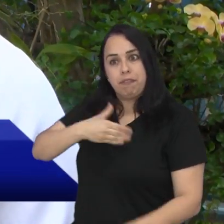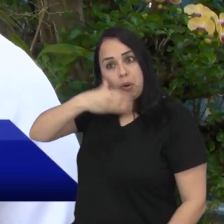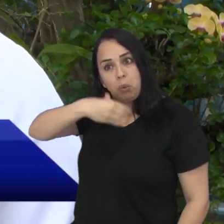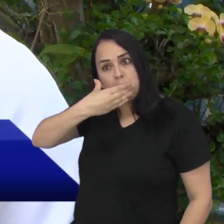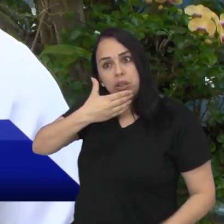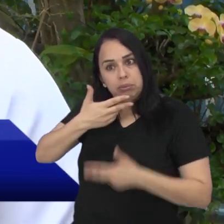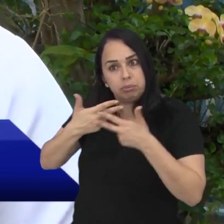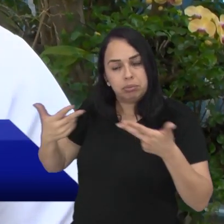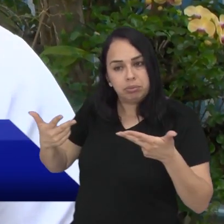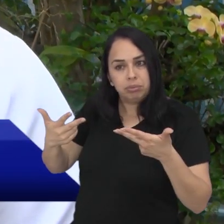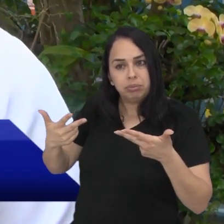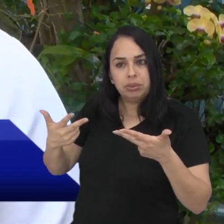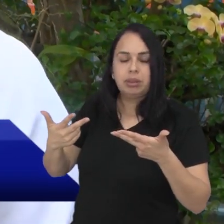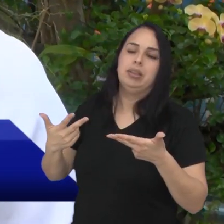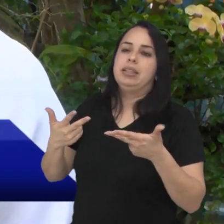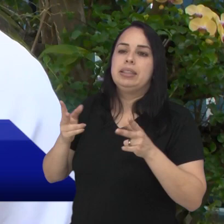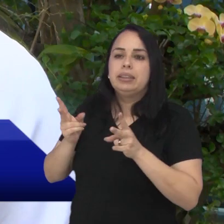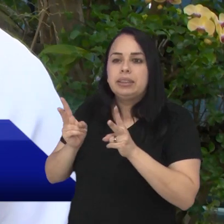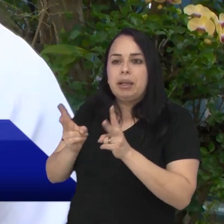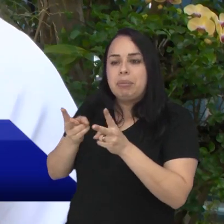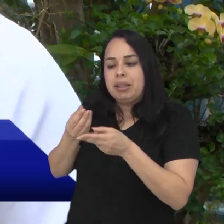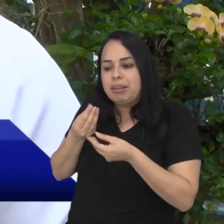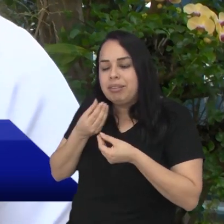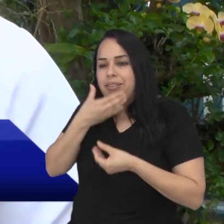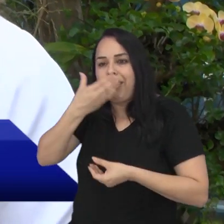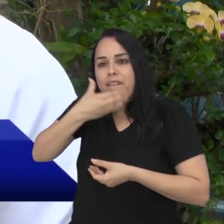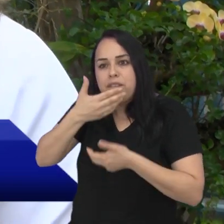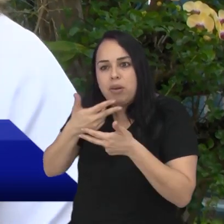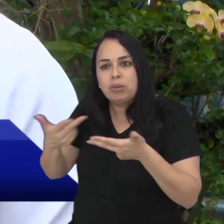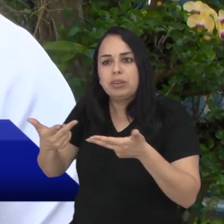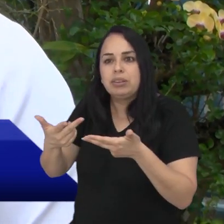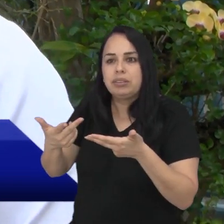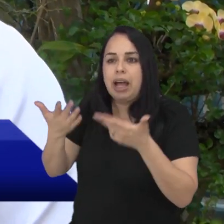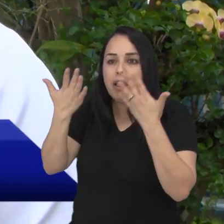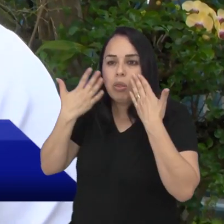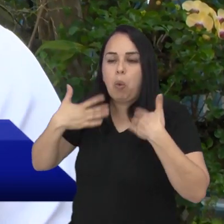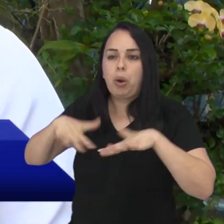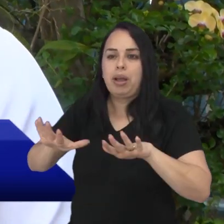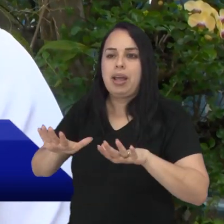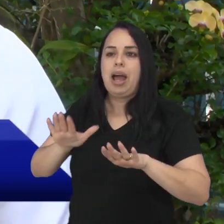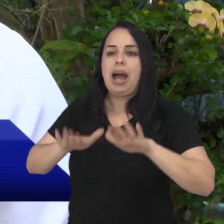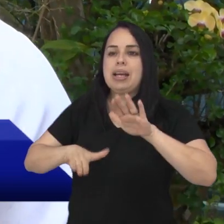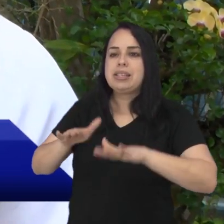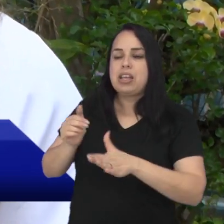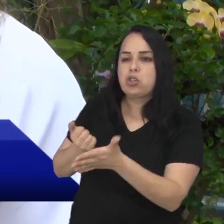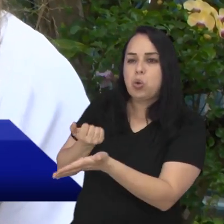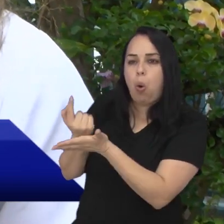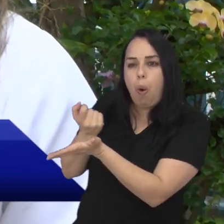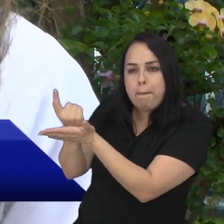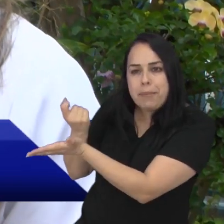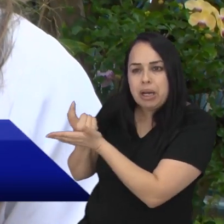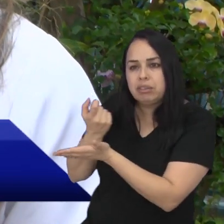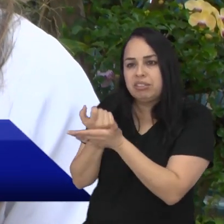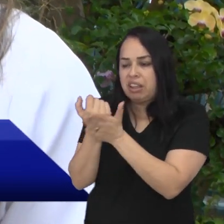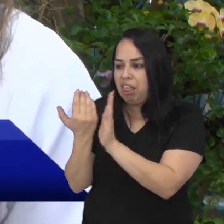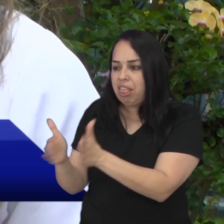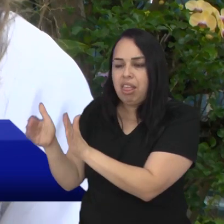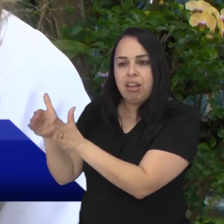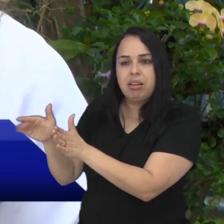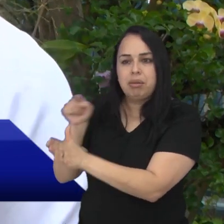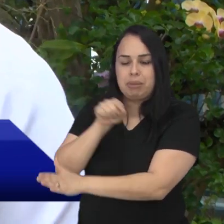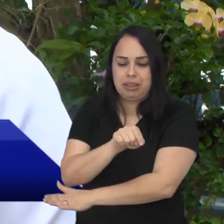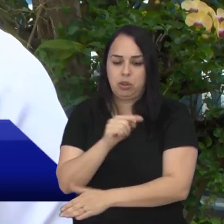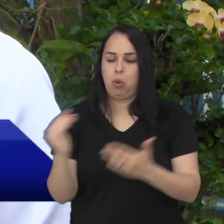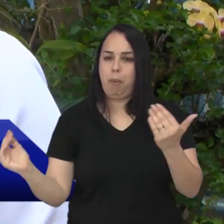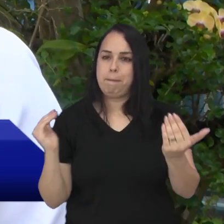fruta, né? Então, assim, quanto mais in natura possível, melhor. Às vezes a gente investe tanto em alimentos processados, mas se a gente